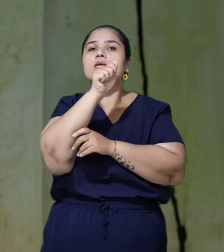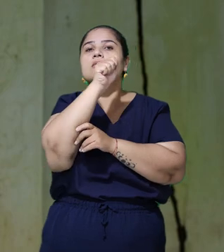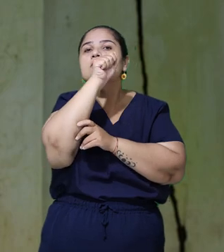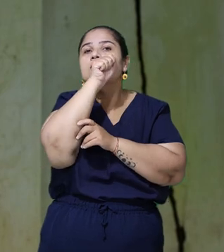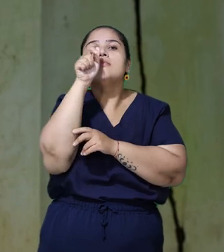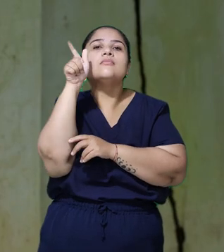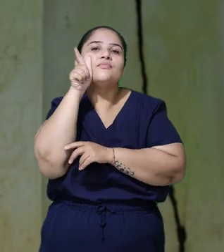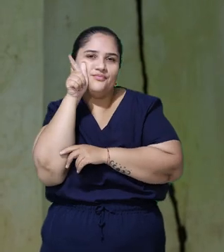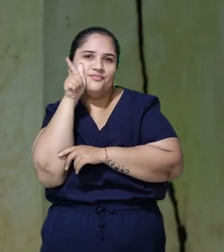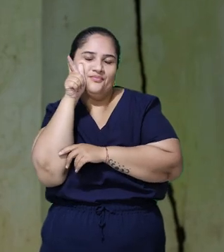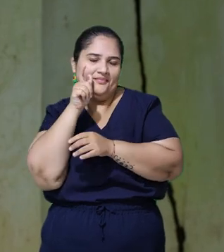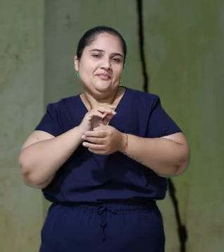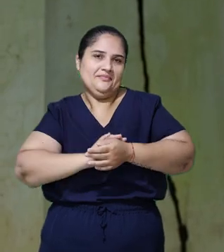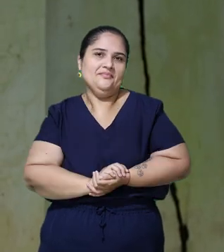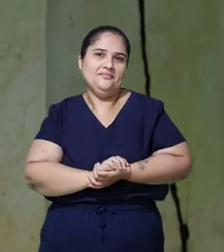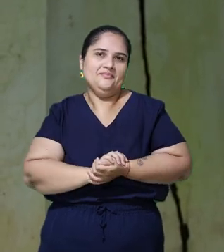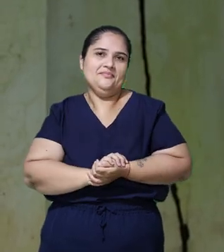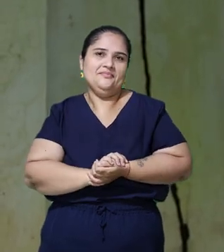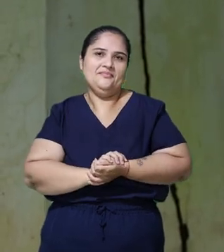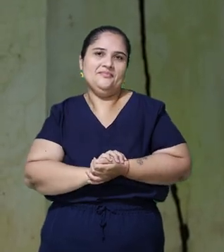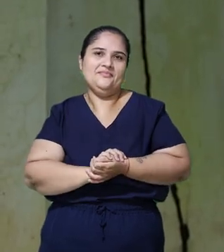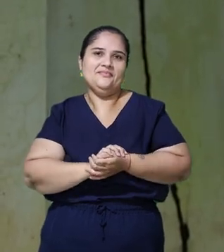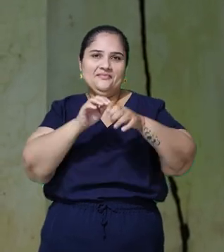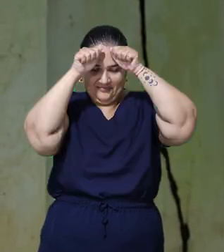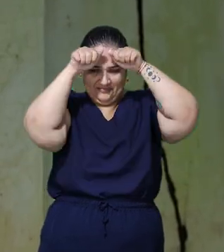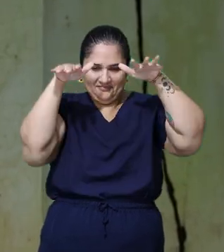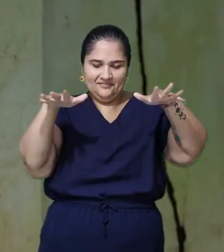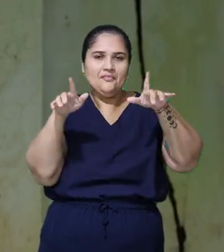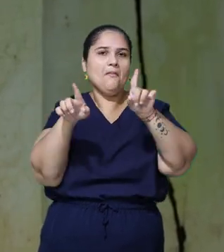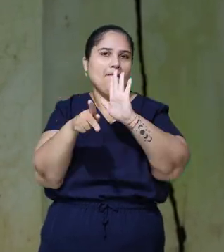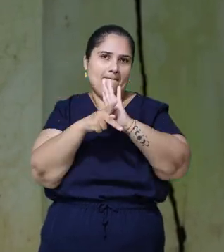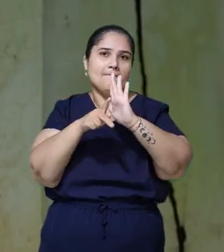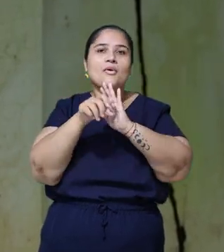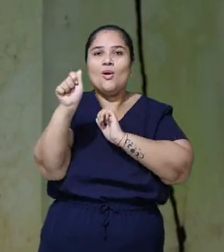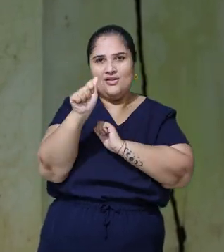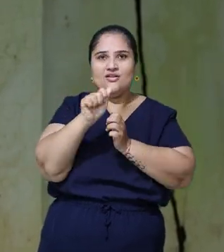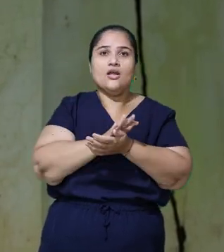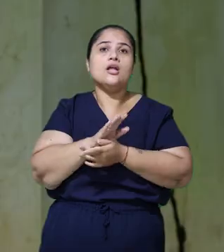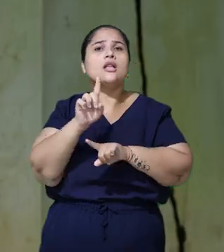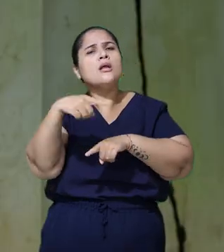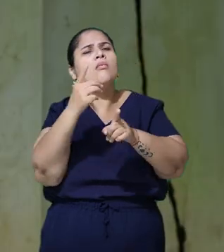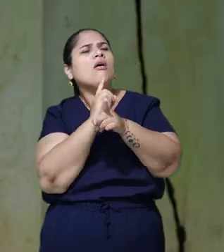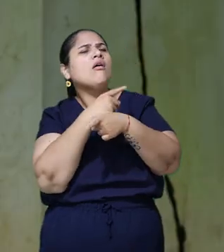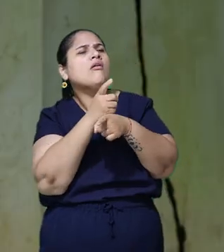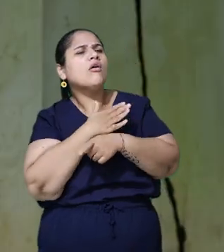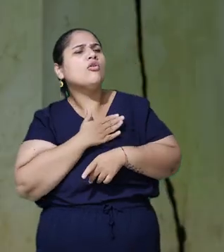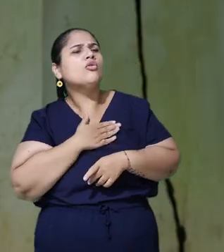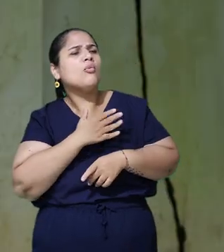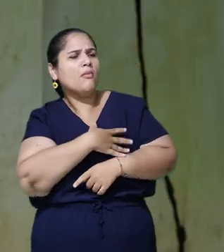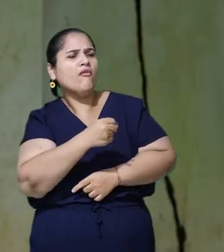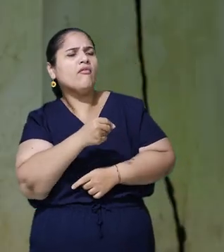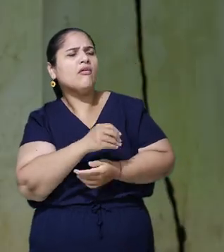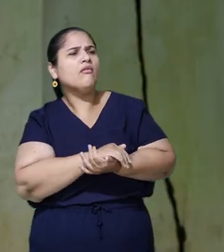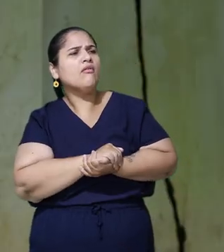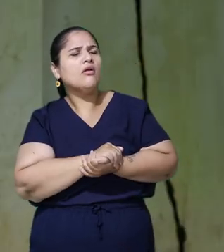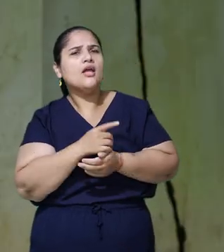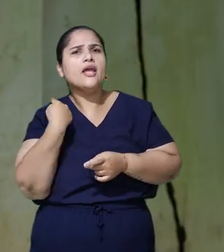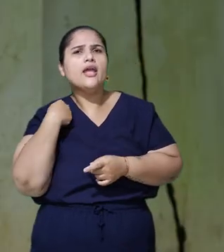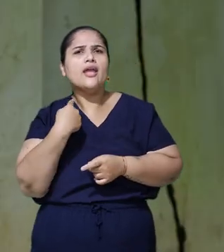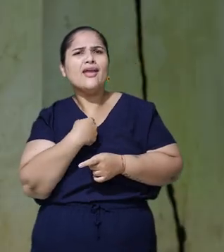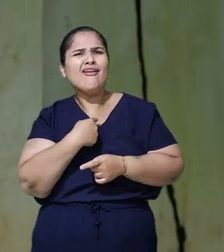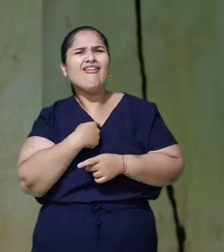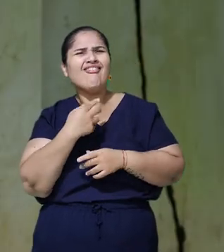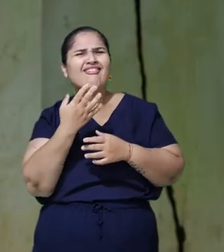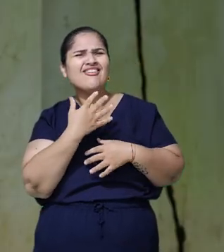Guilmarte. E após o diagnóstico do meu filho, eu senti a necessidade de ajudar outras mães